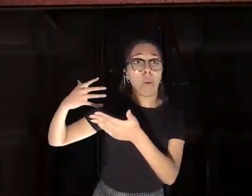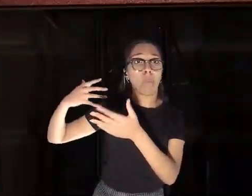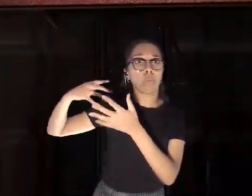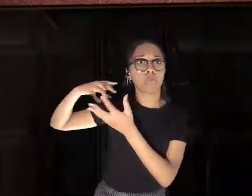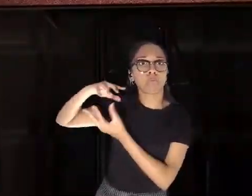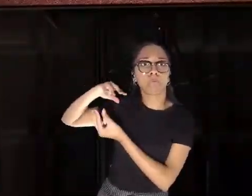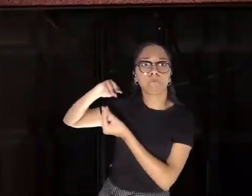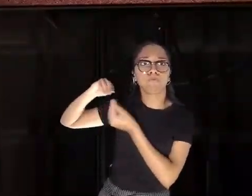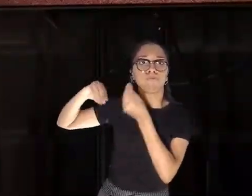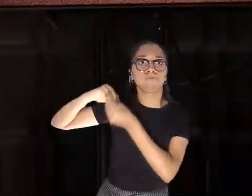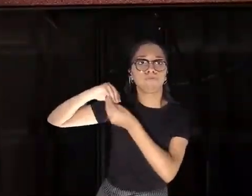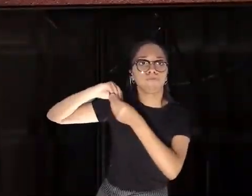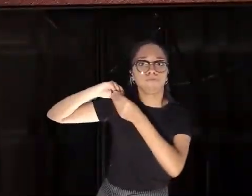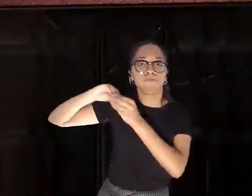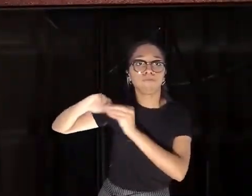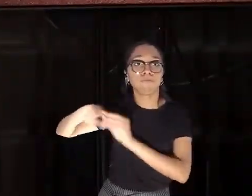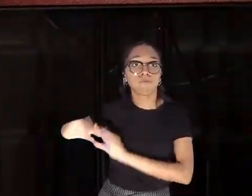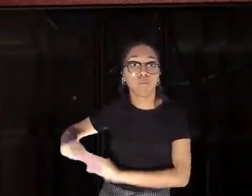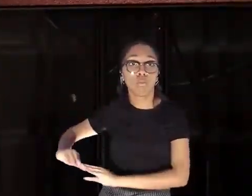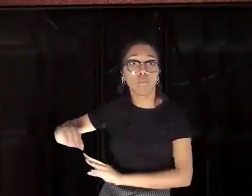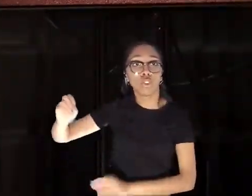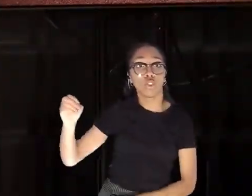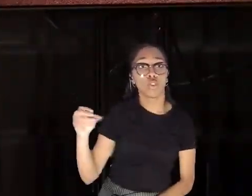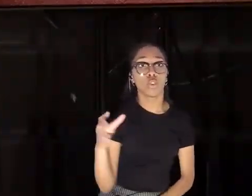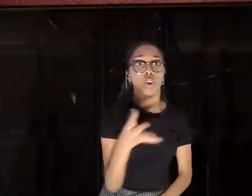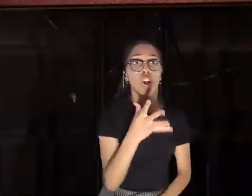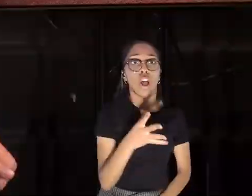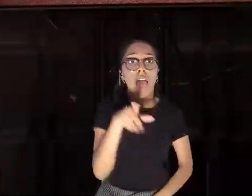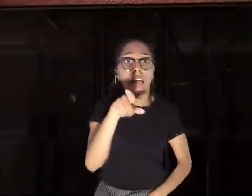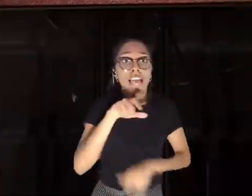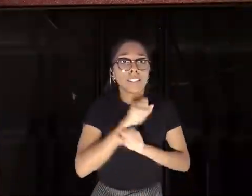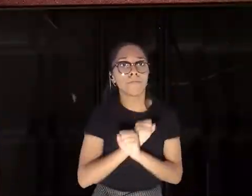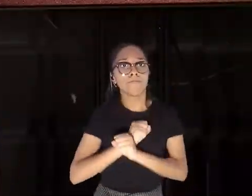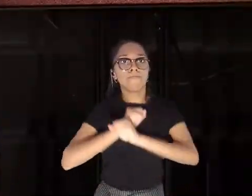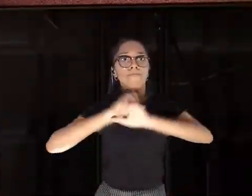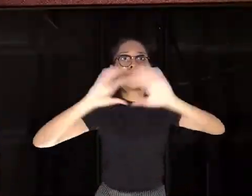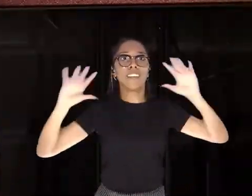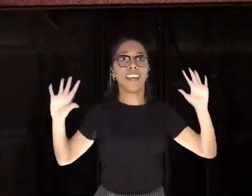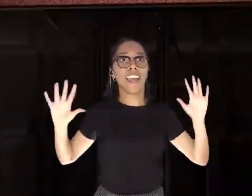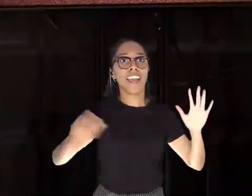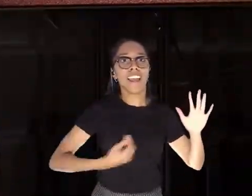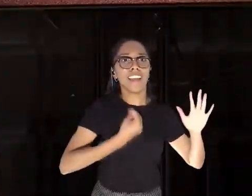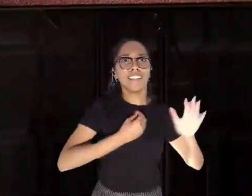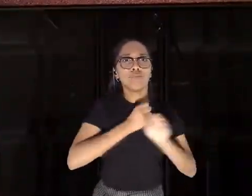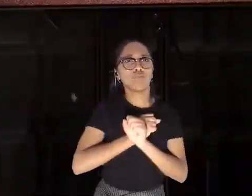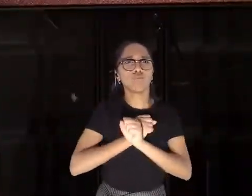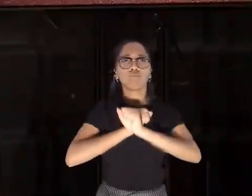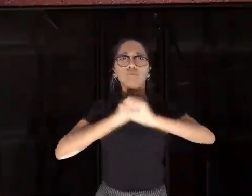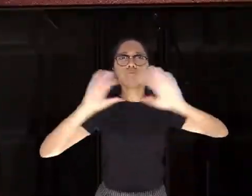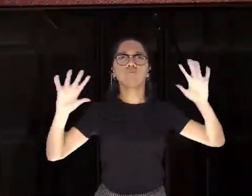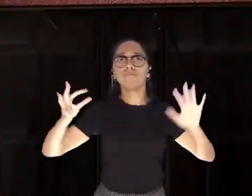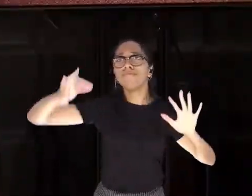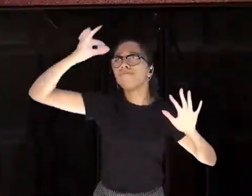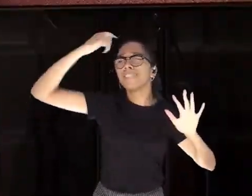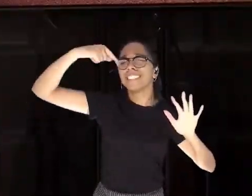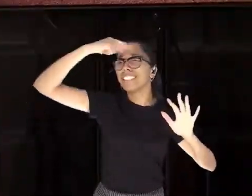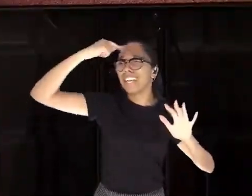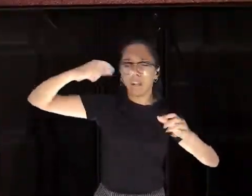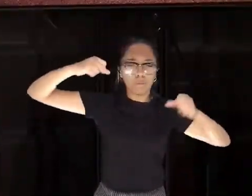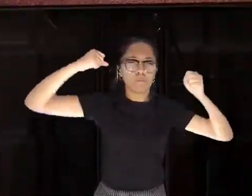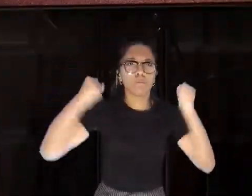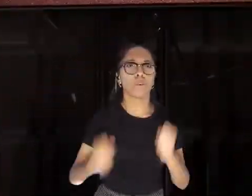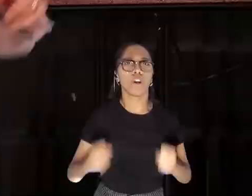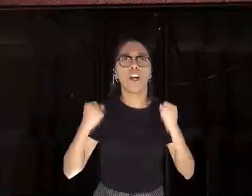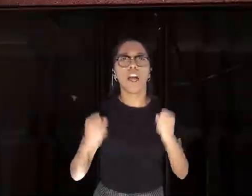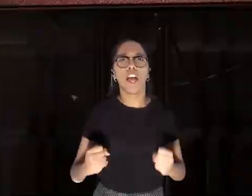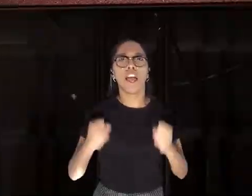o Espírito Santo torna você livre. Fala comigo, livre. Livre de tudo, livre do pecado, livre da dor. O Espírito Santo, ele é sobrenatural. É